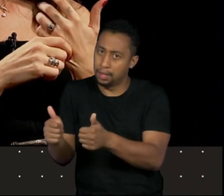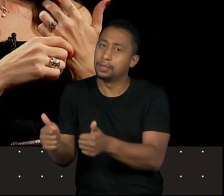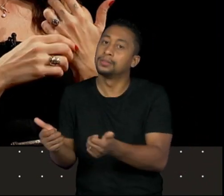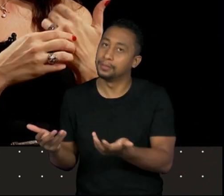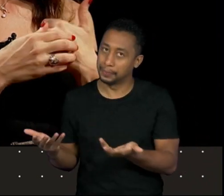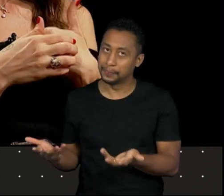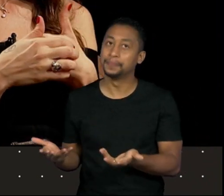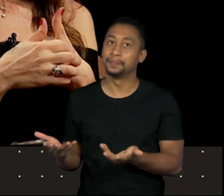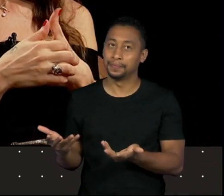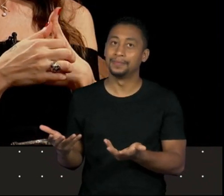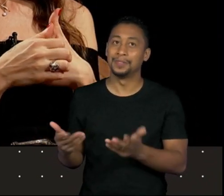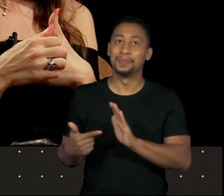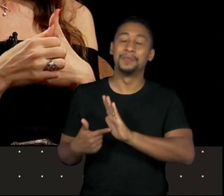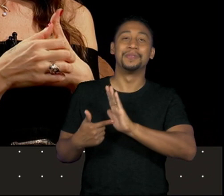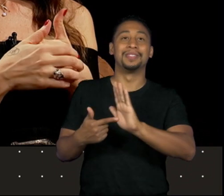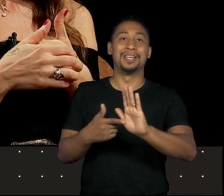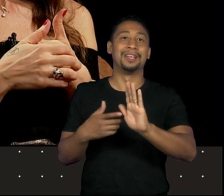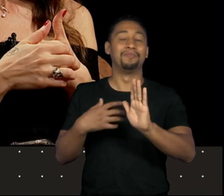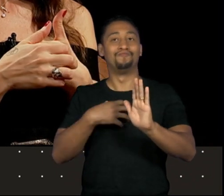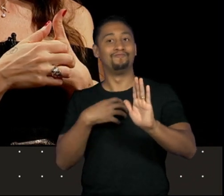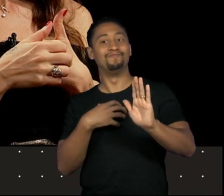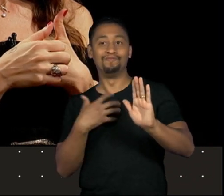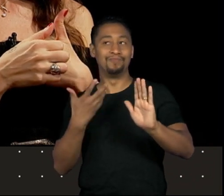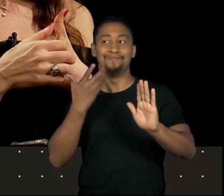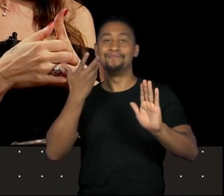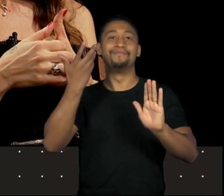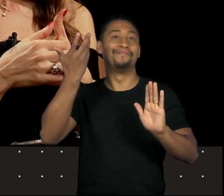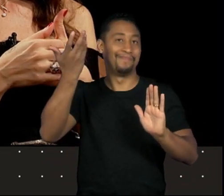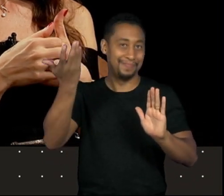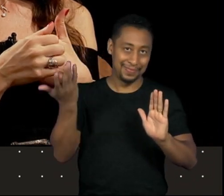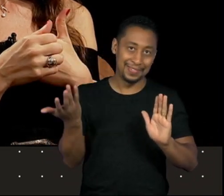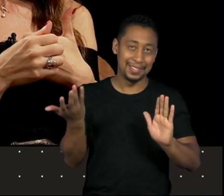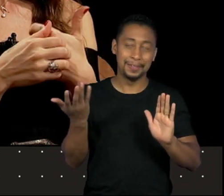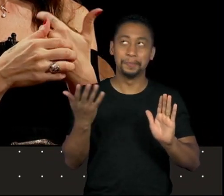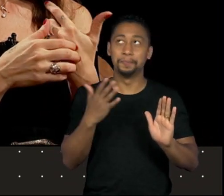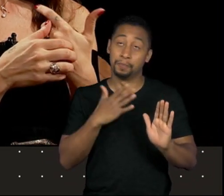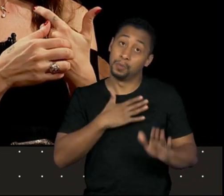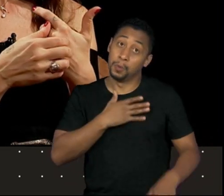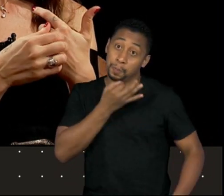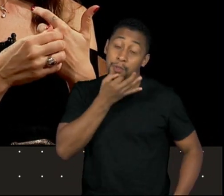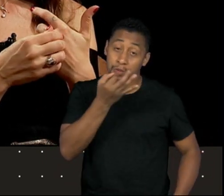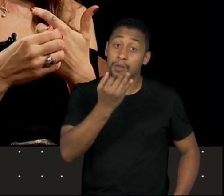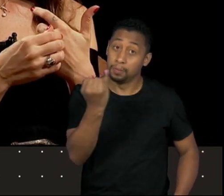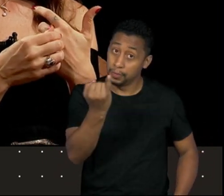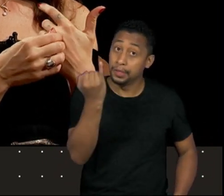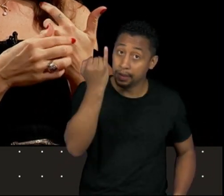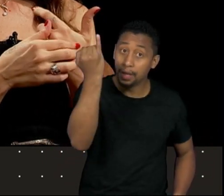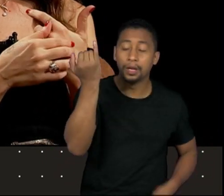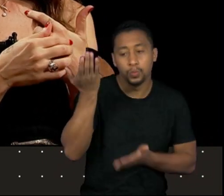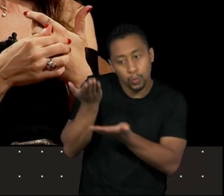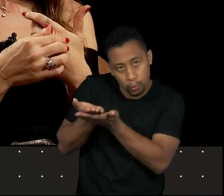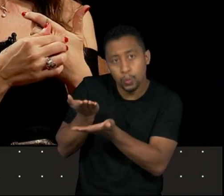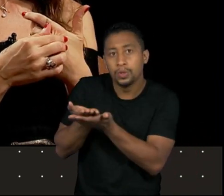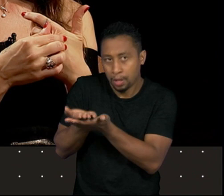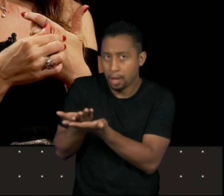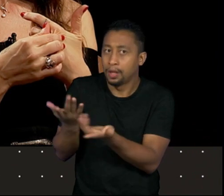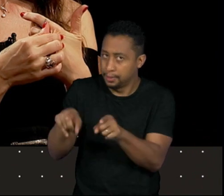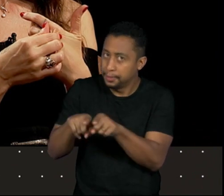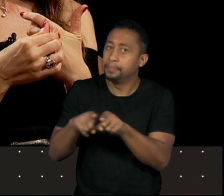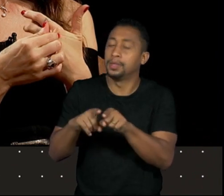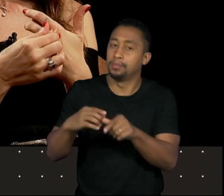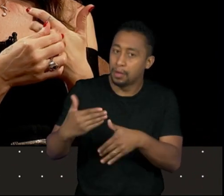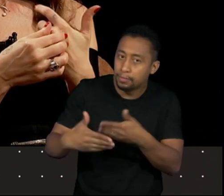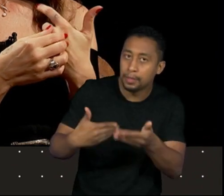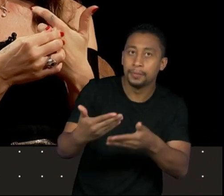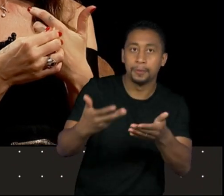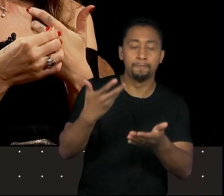o que, na verdade, eu gosto muito mais, porque isso eu acho que faz essa coisa baseada mais na intuição, é que faz as pessoas